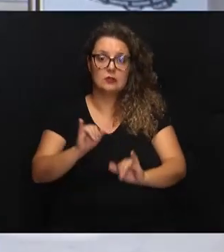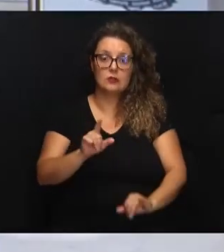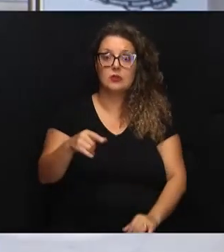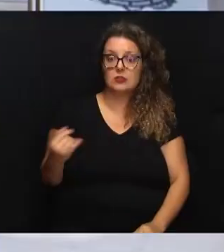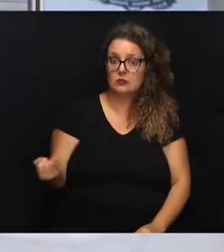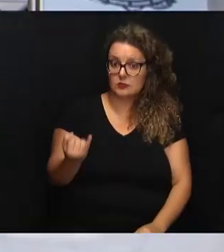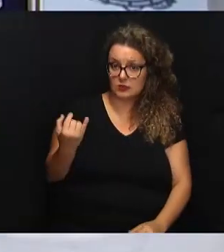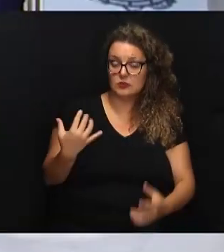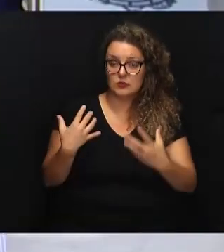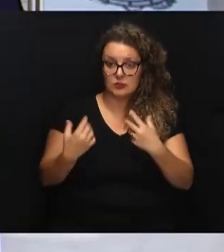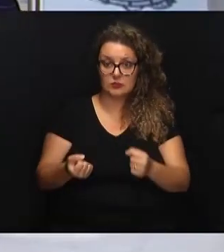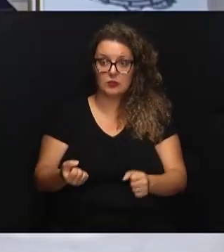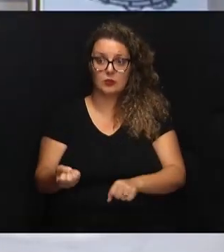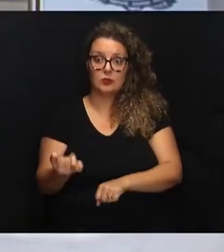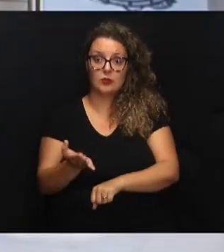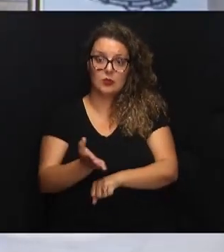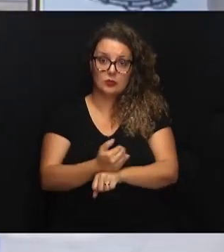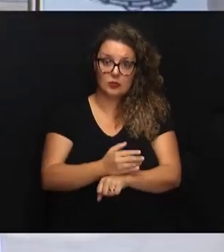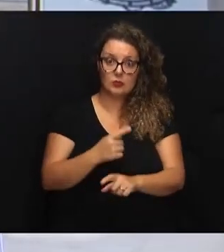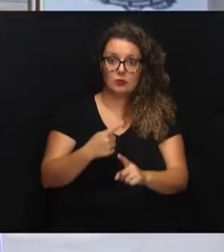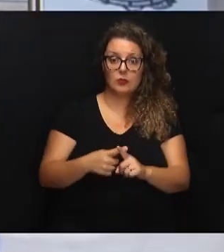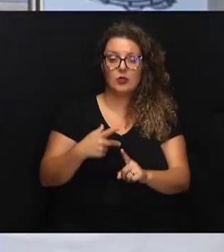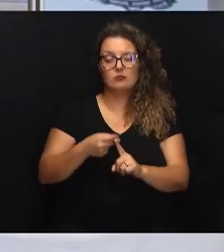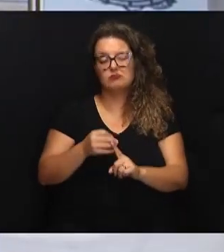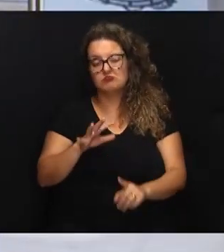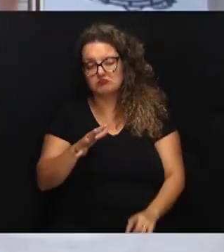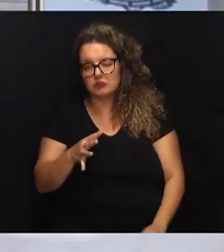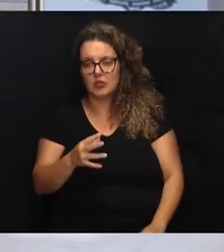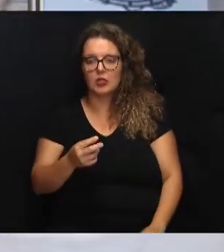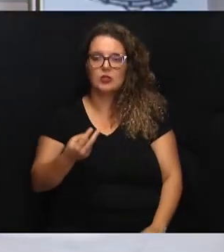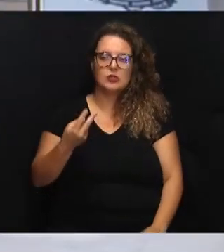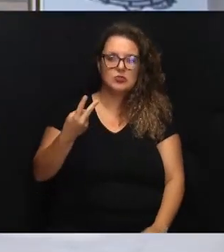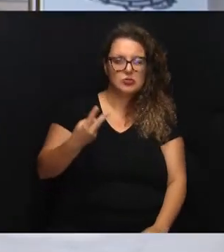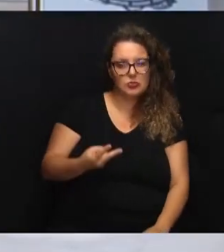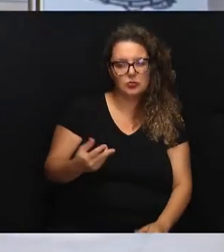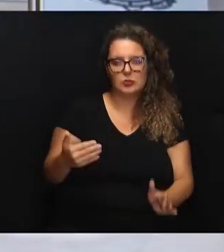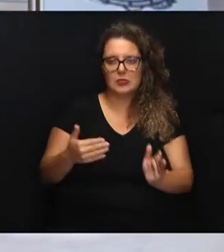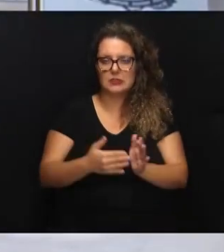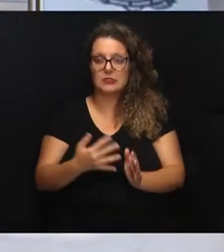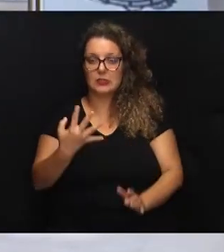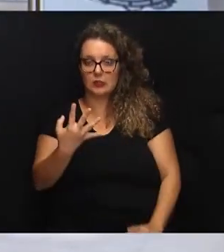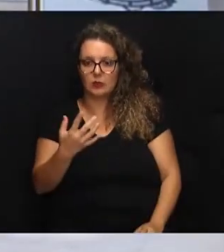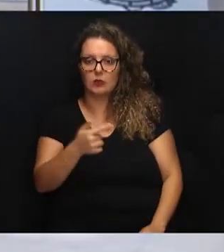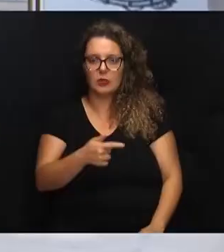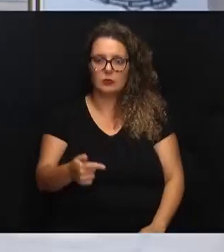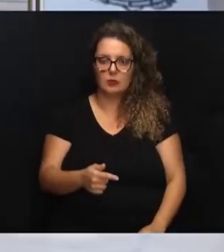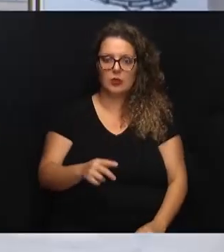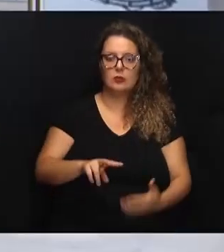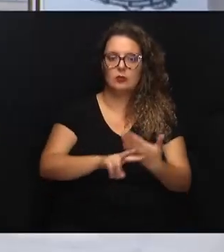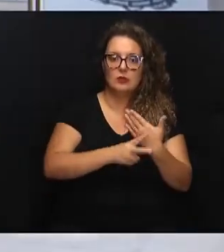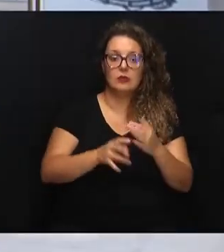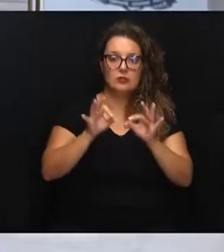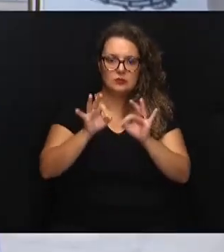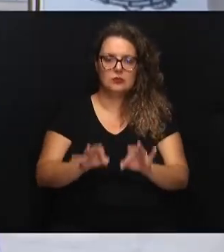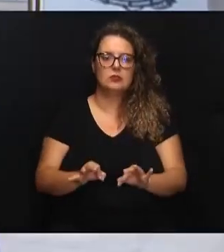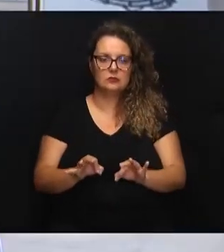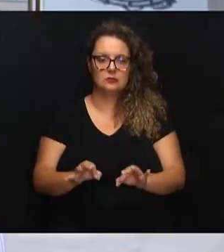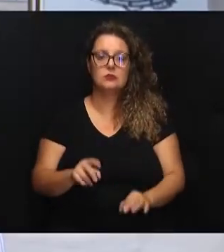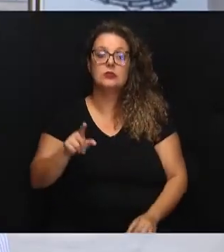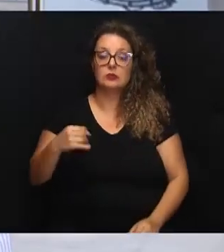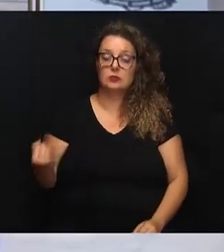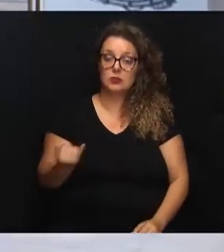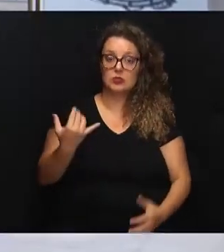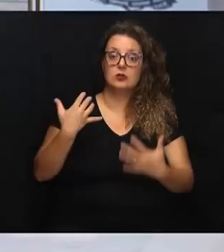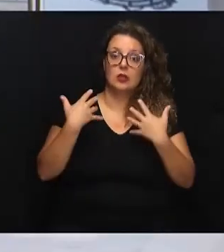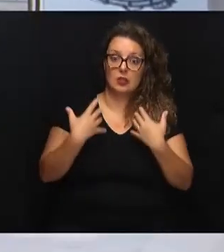recebam a dose o quanto antes, porque a vacina demora aí de 2 a 4 semanas para fazer o efeito ideal. Então é importante que as pessoas já recebam